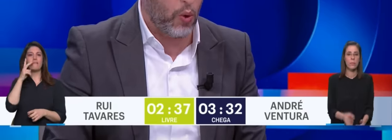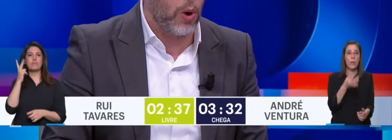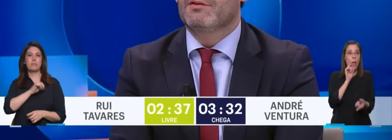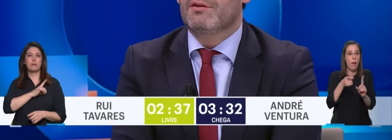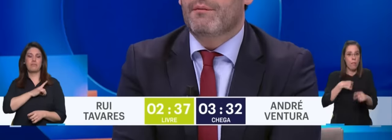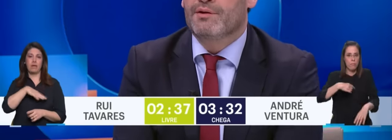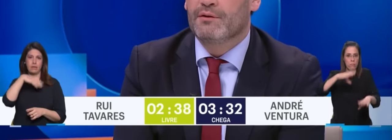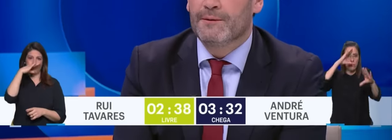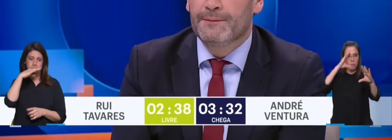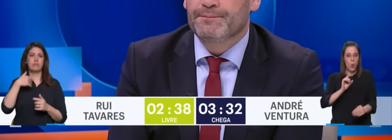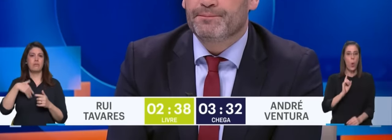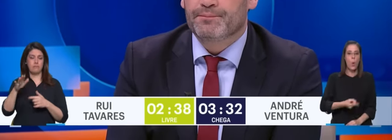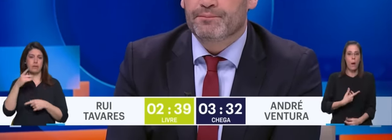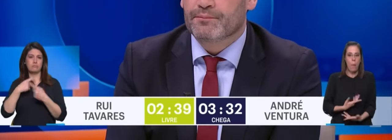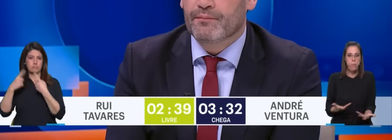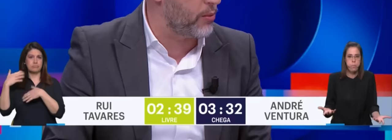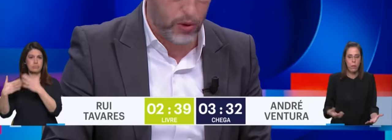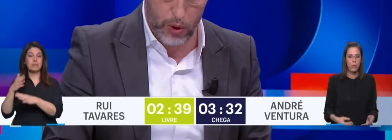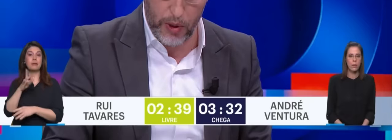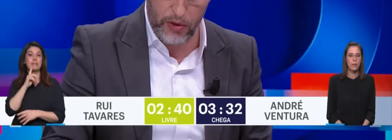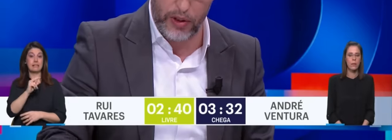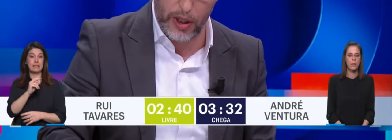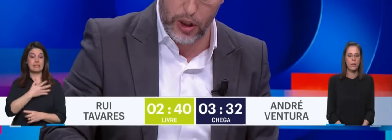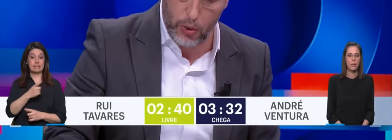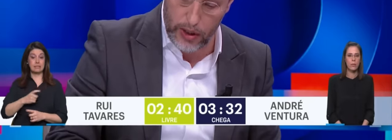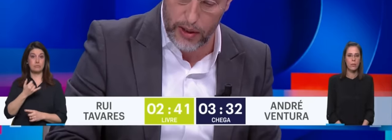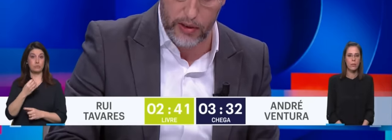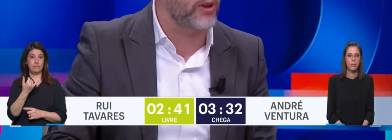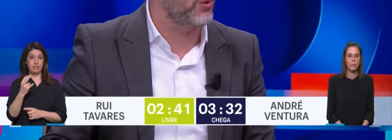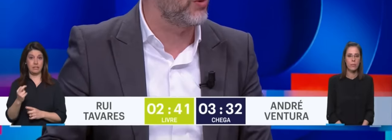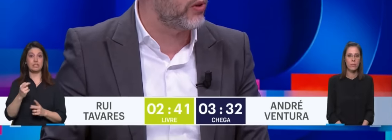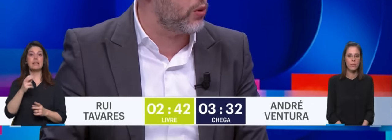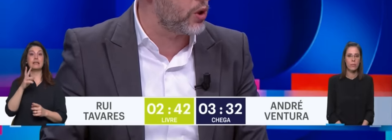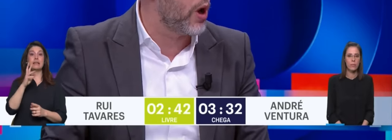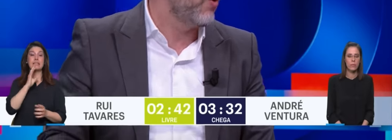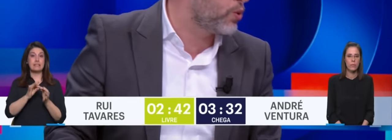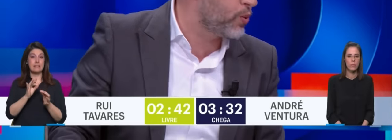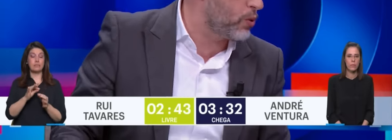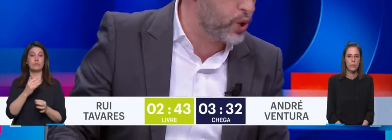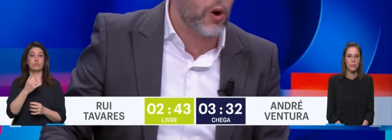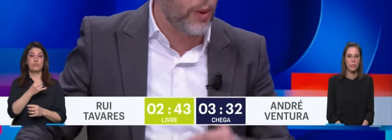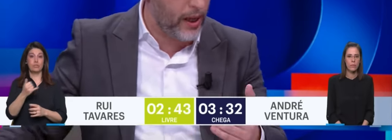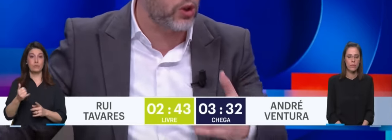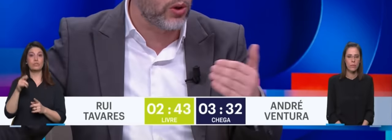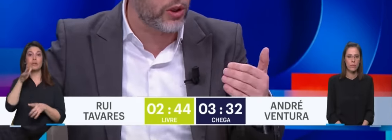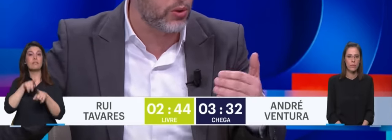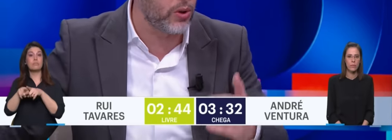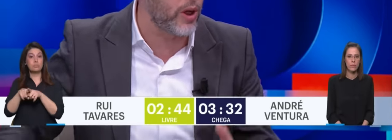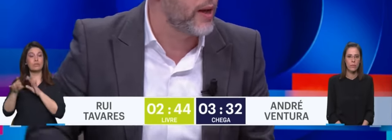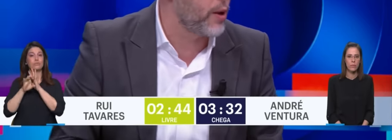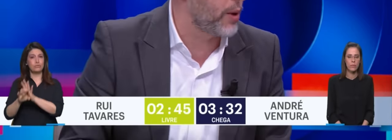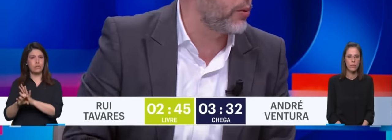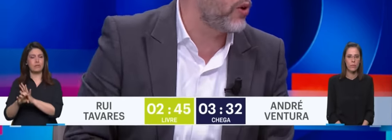o seu r o que eu estou a dizer é que nos dias 33 de dezembro de 2023 e no dia 30 de setembro de 2022 um deputado do chea como aliás noutras